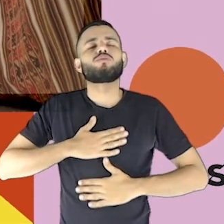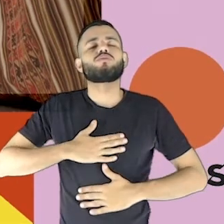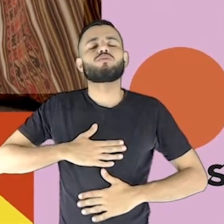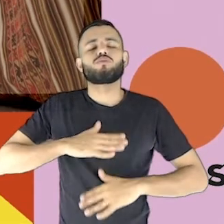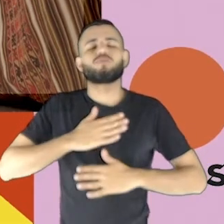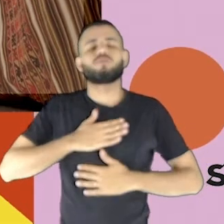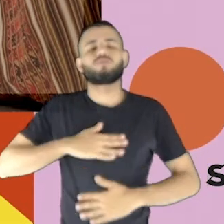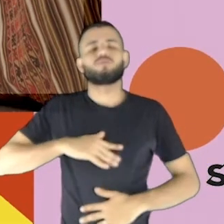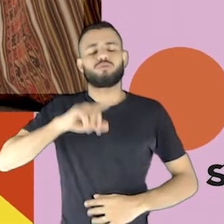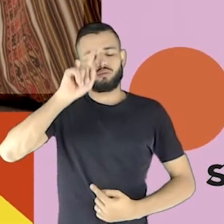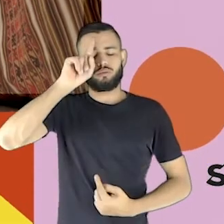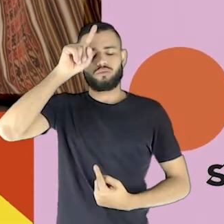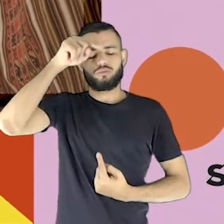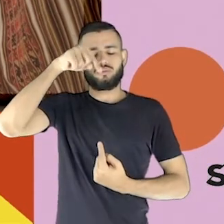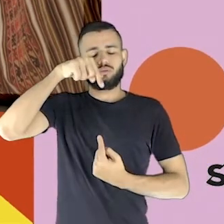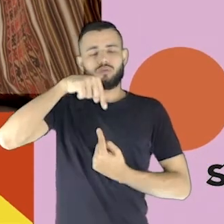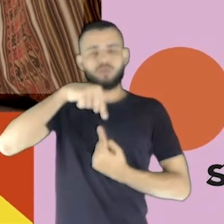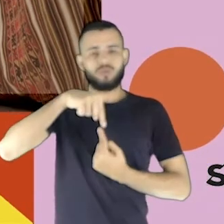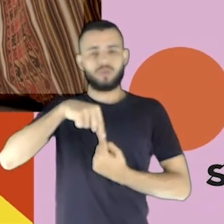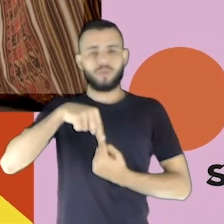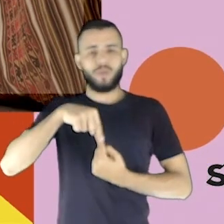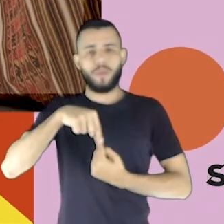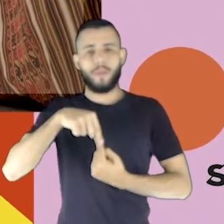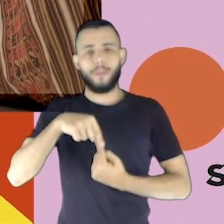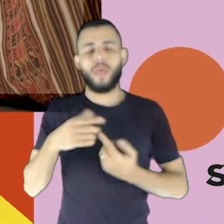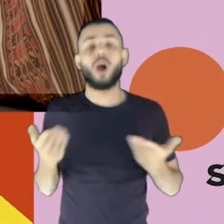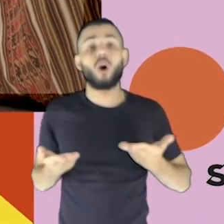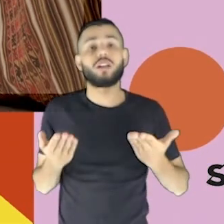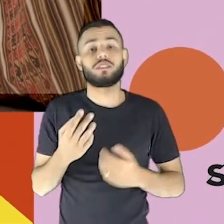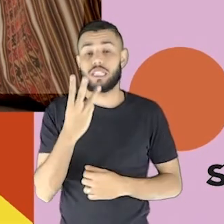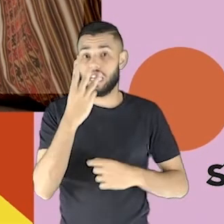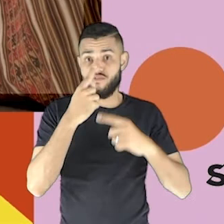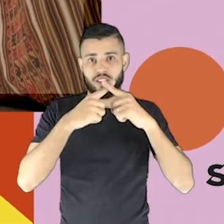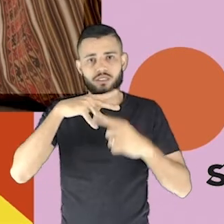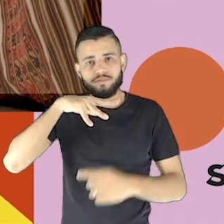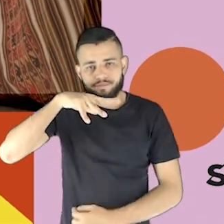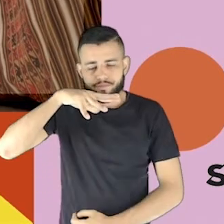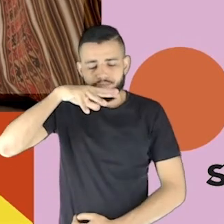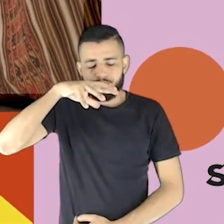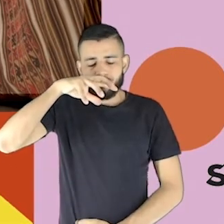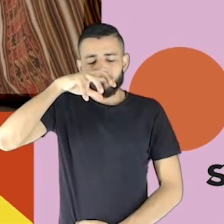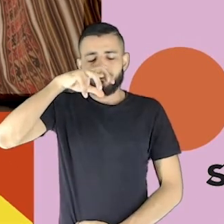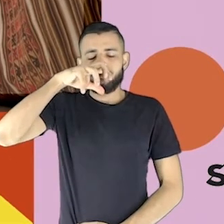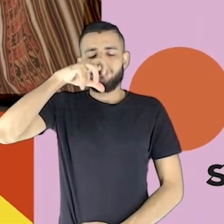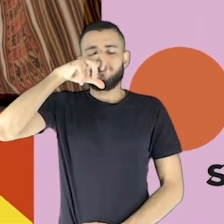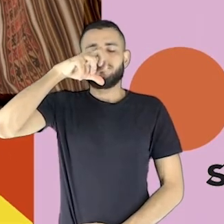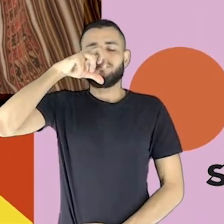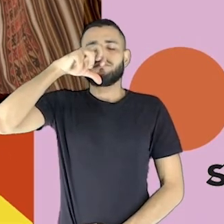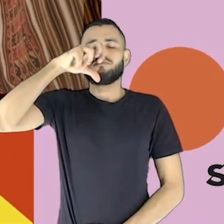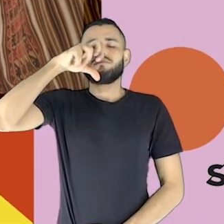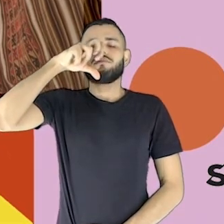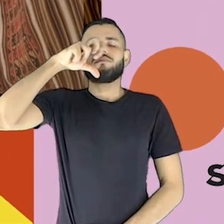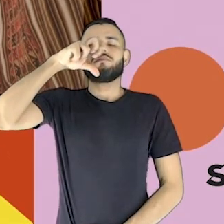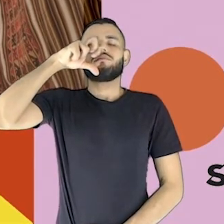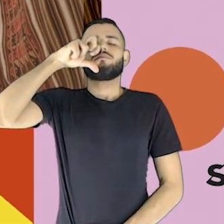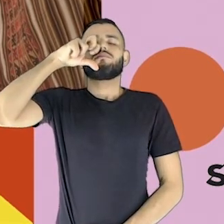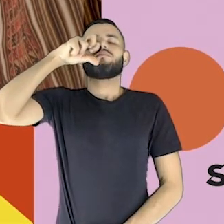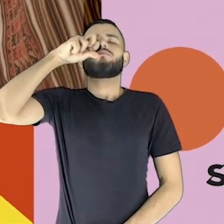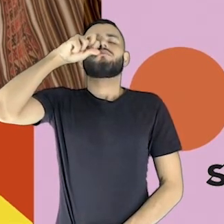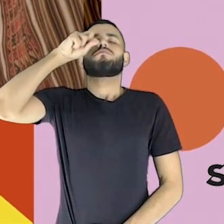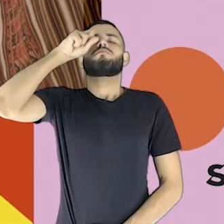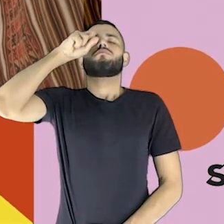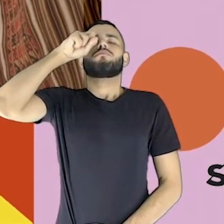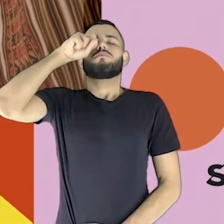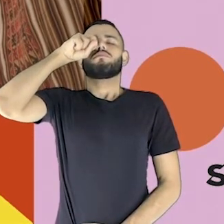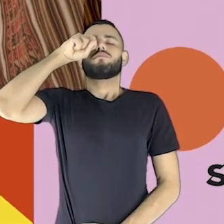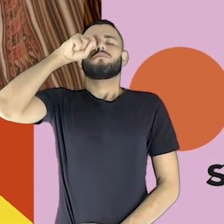da pele para dentro. Inicia realizando 3 respirações profundas. Enche o mais profundo que pode.